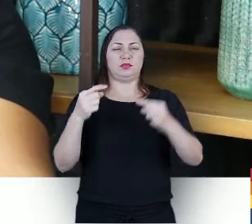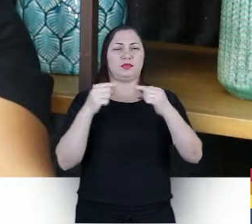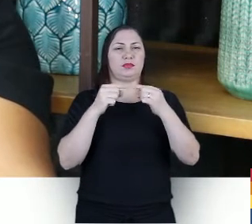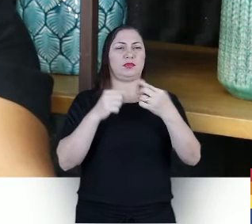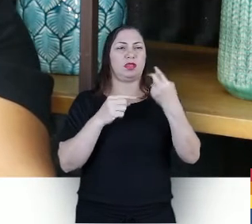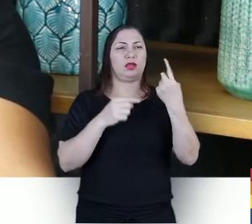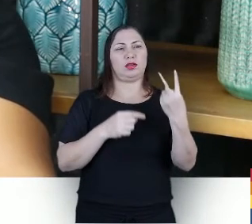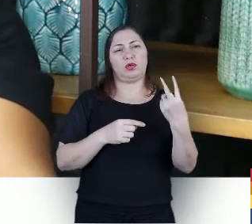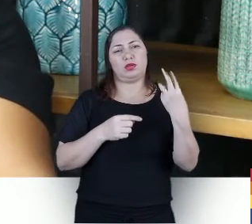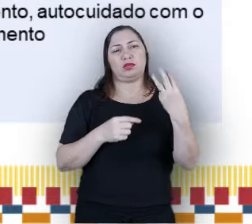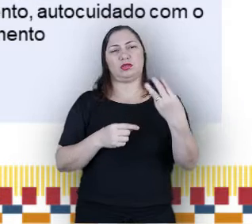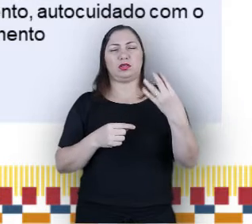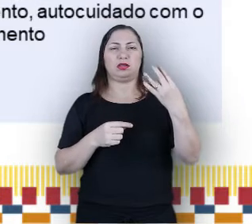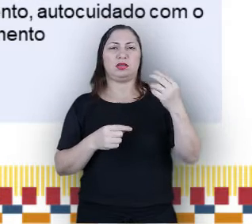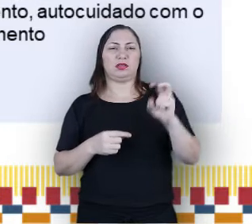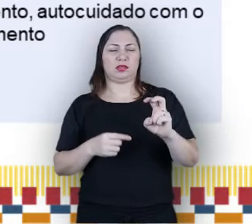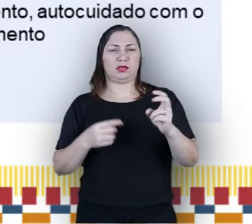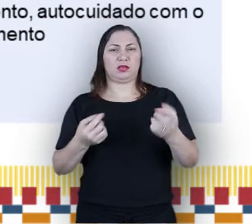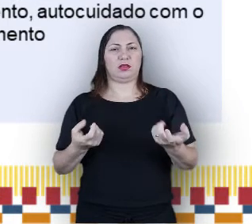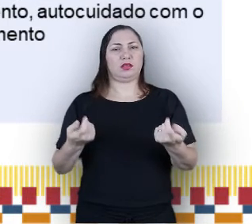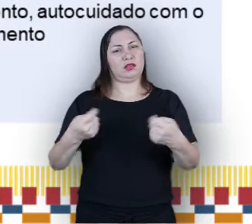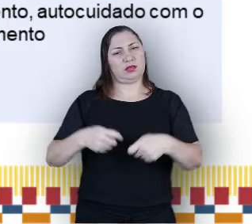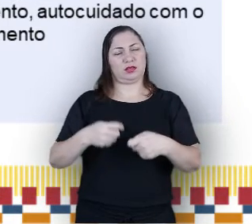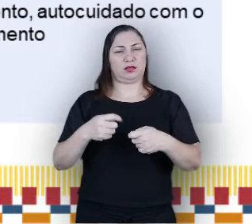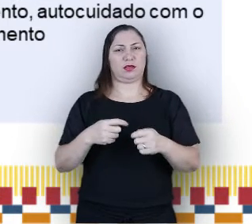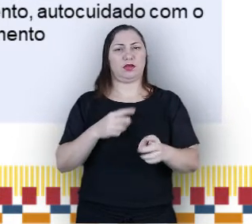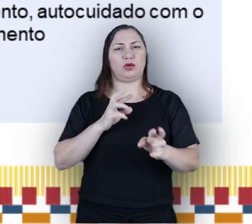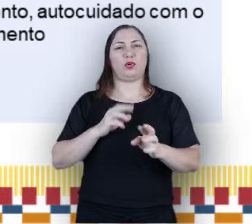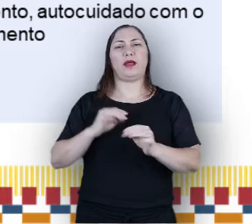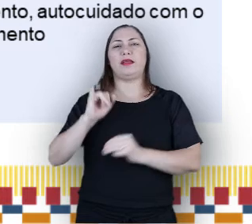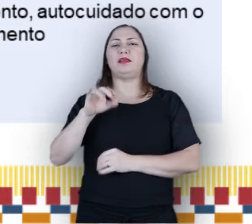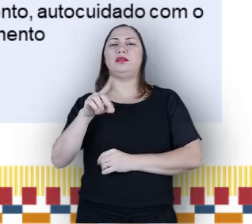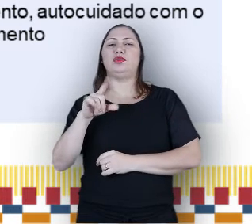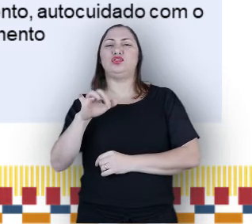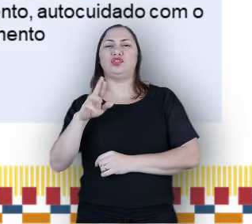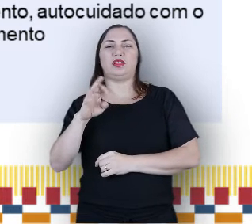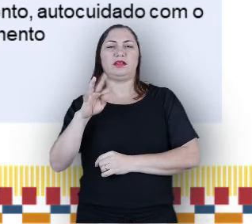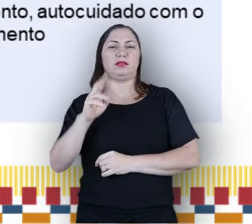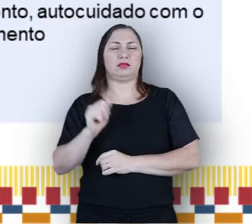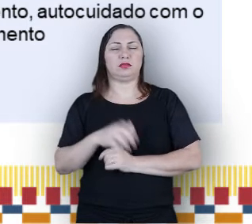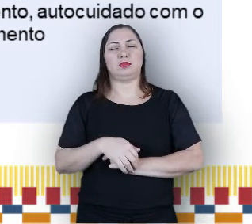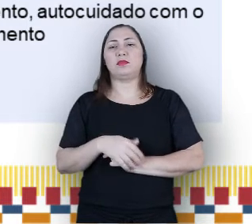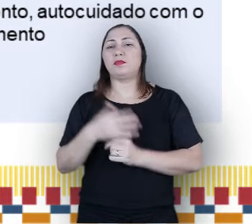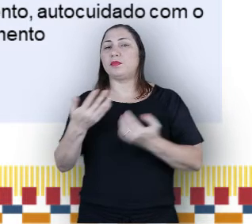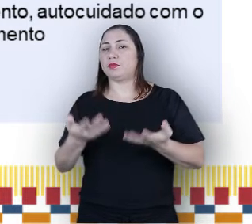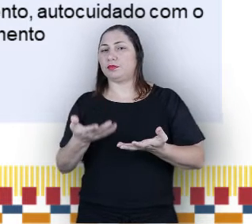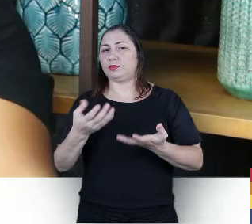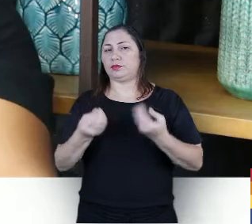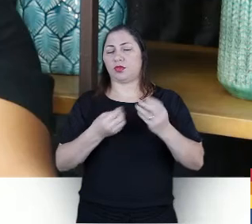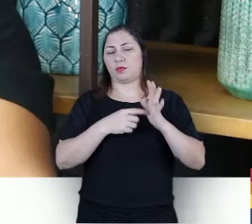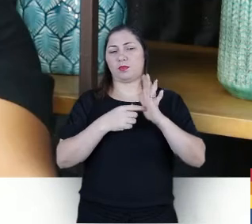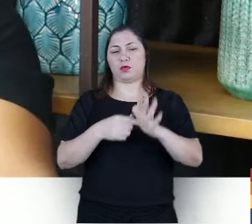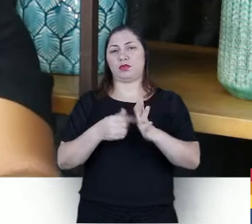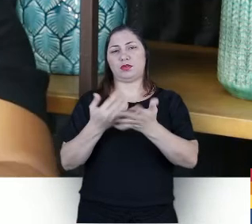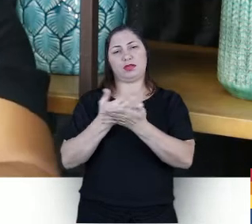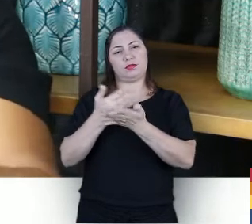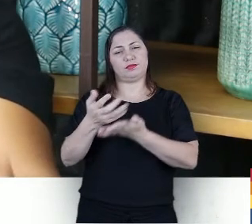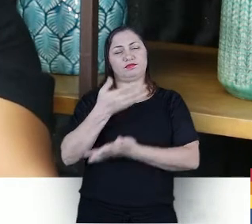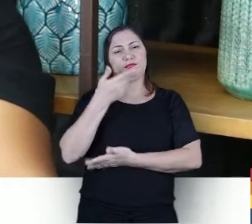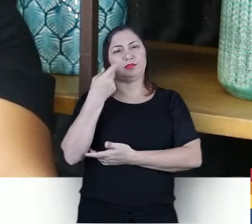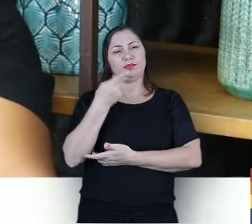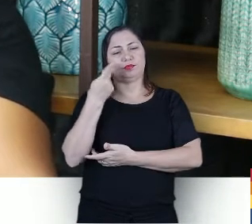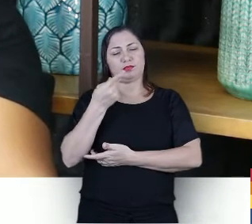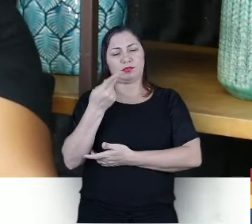a competência número 5, e outras 6 habilidades que estão vinculadas às competências 2, 3 e 5 relacionam-se de uma forma